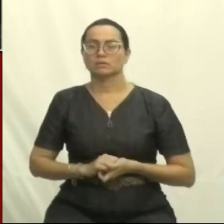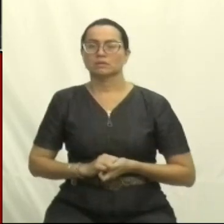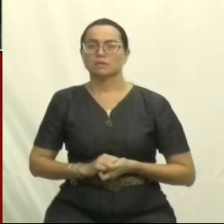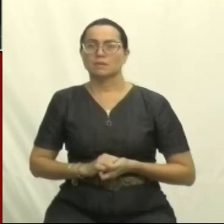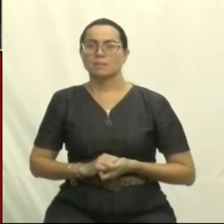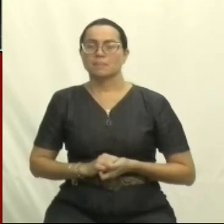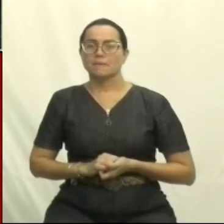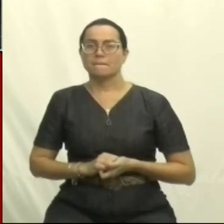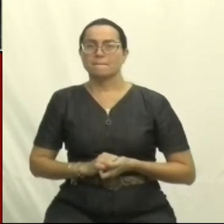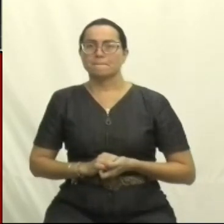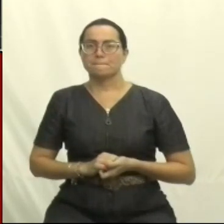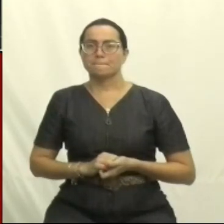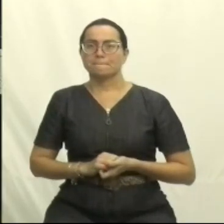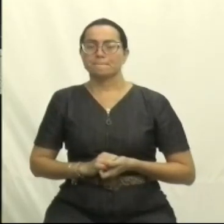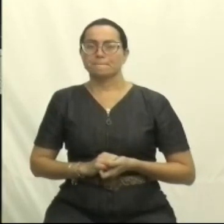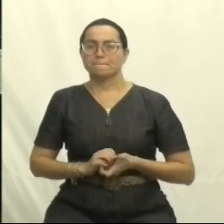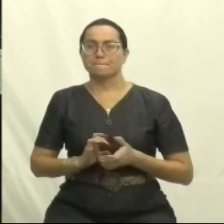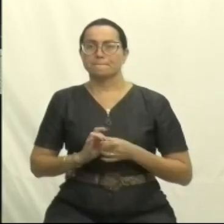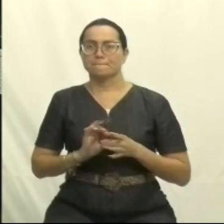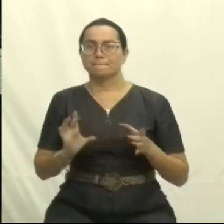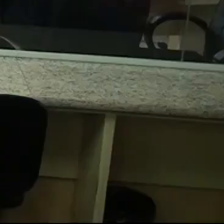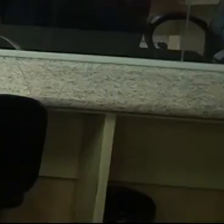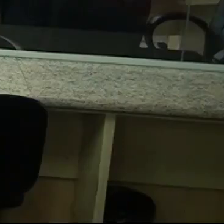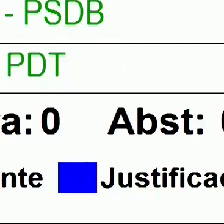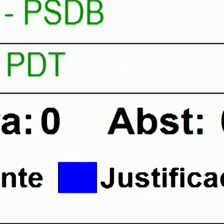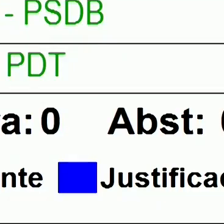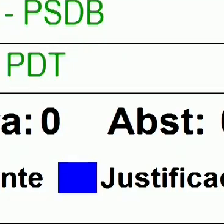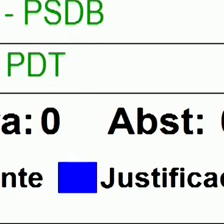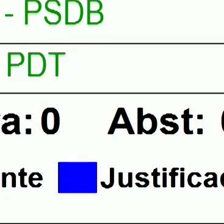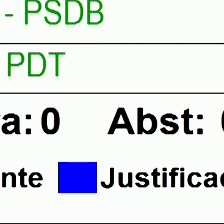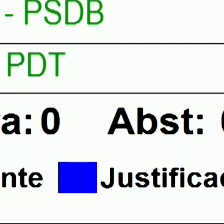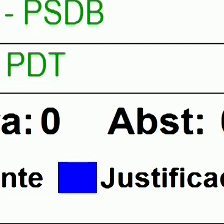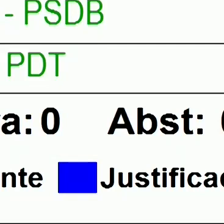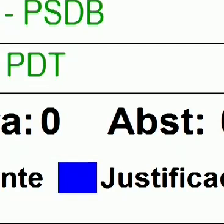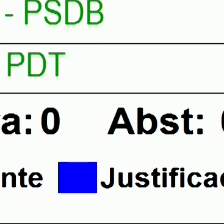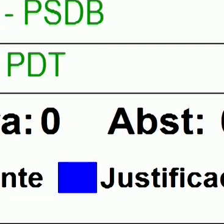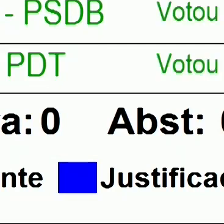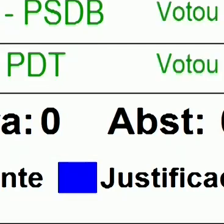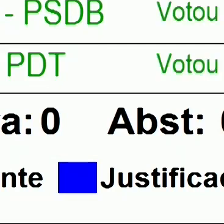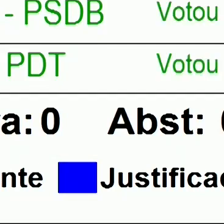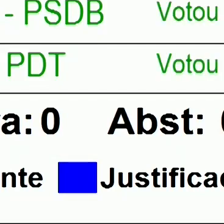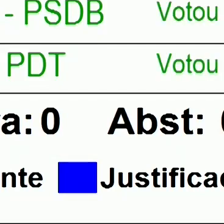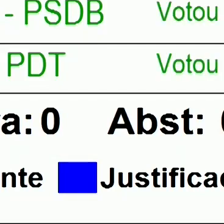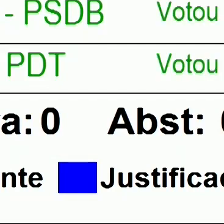em votação. Votação liberada.